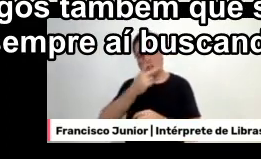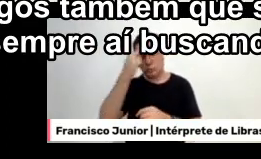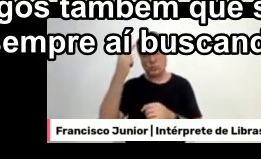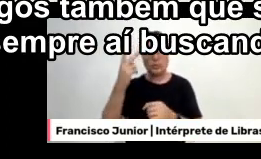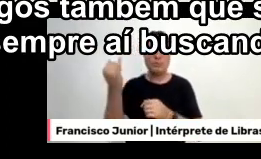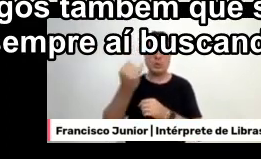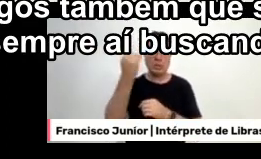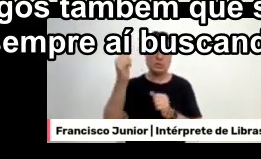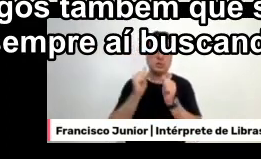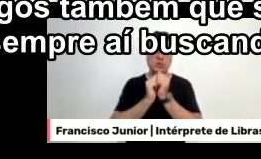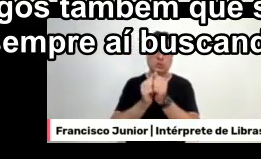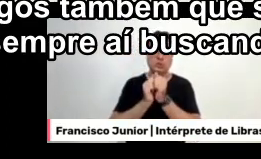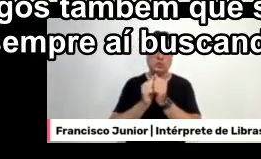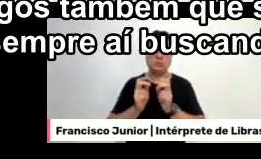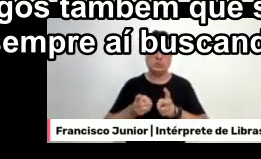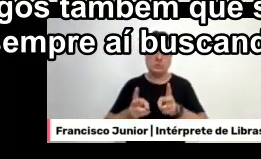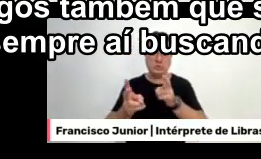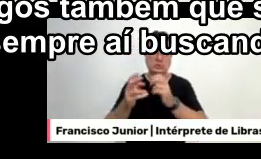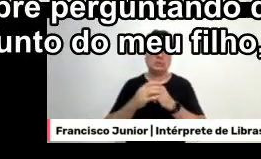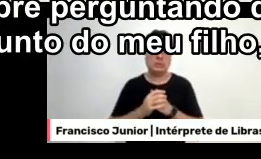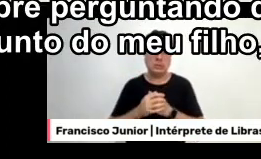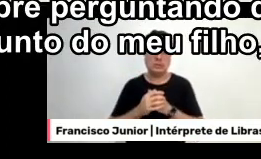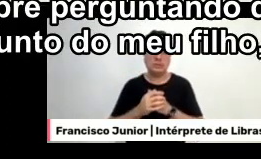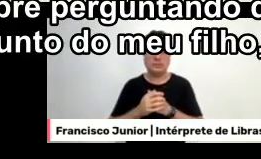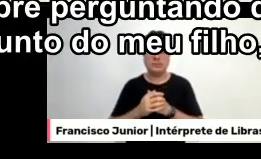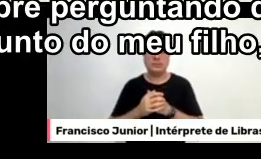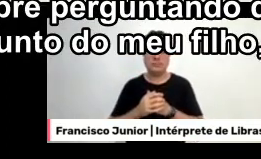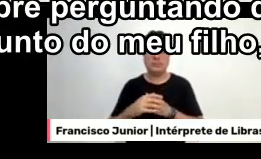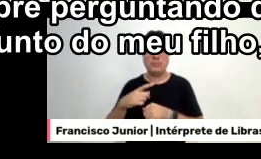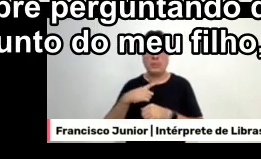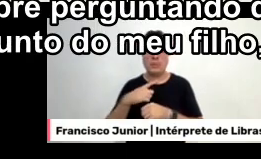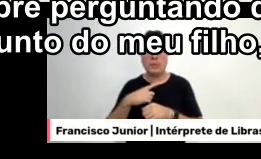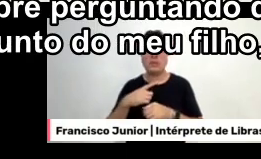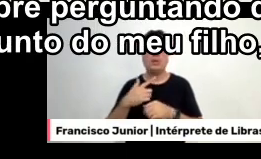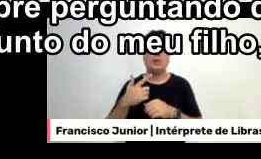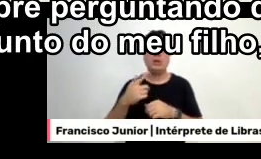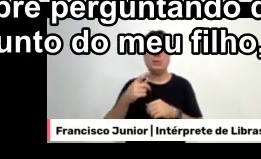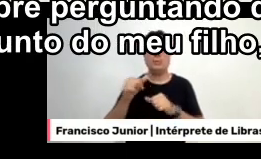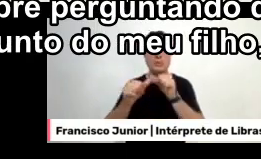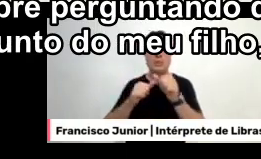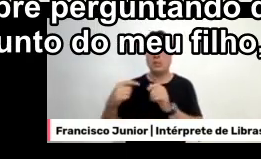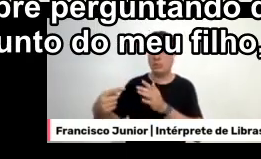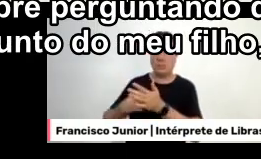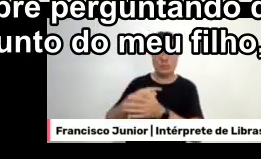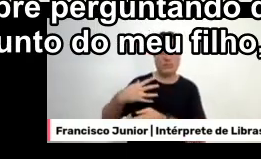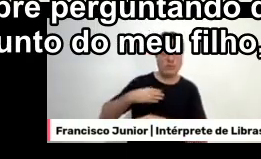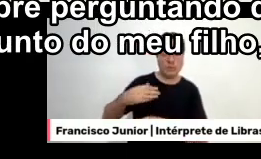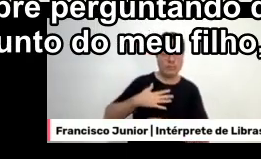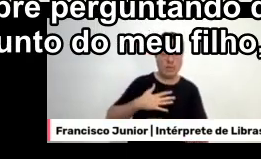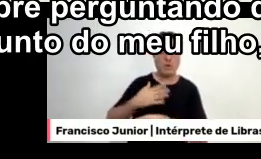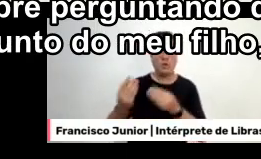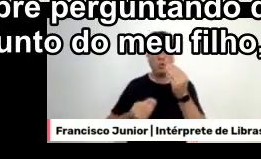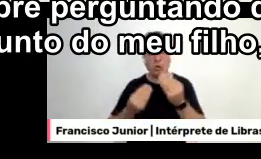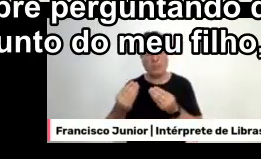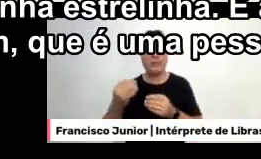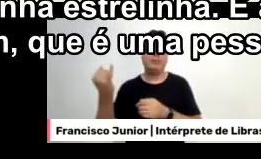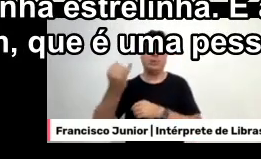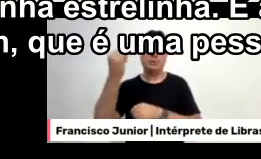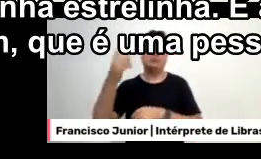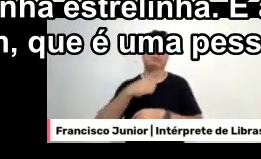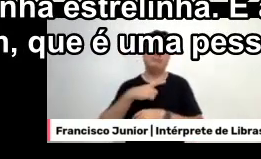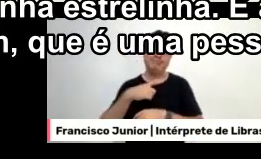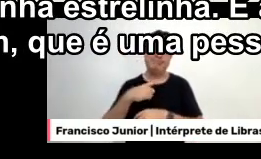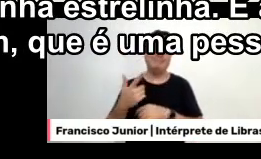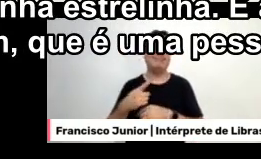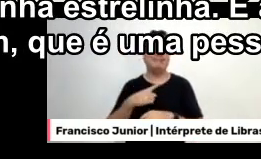estão sempre aí buscando saber como é que a gente está, sempre perguntando do Eric, para mim, quando perguntam do meu filho, é muito importante, né,